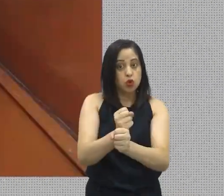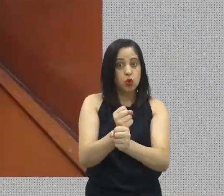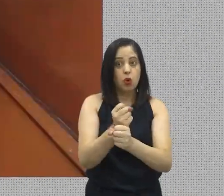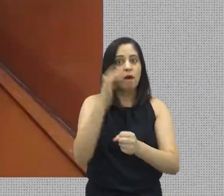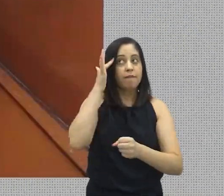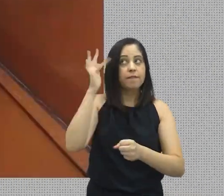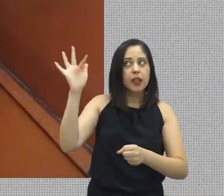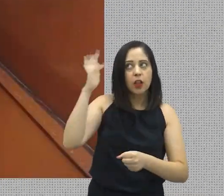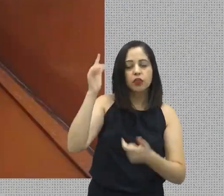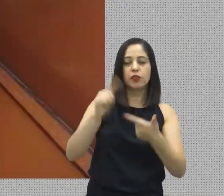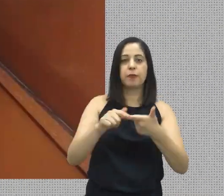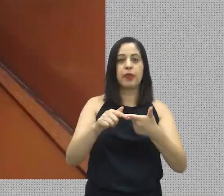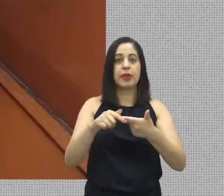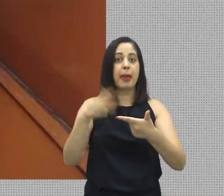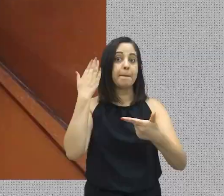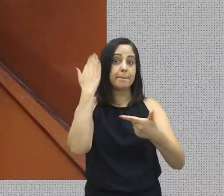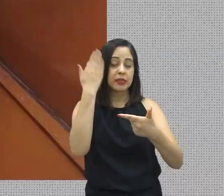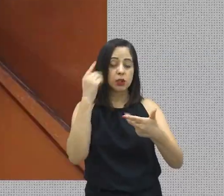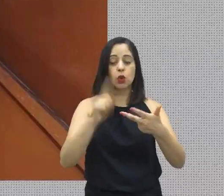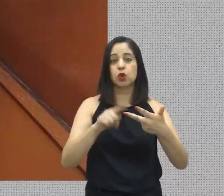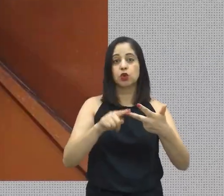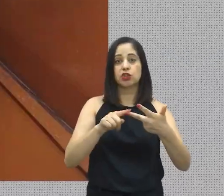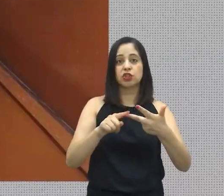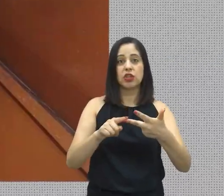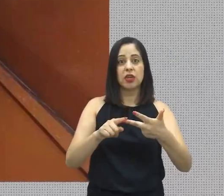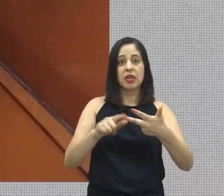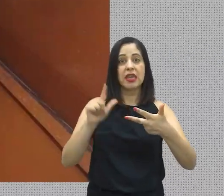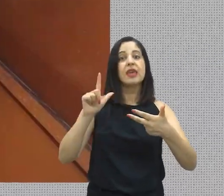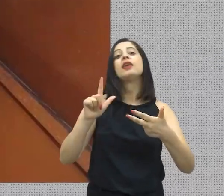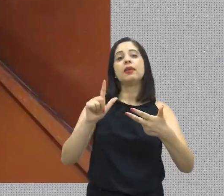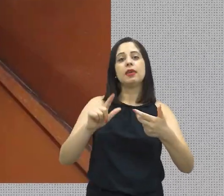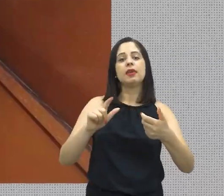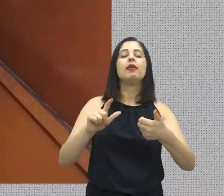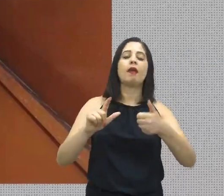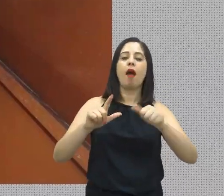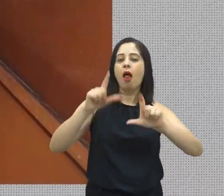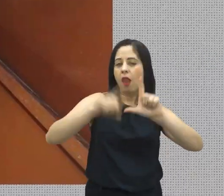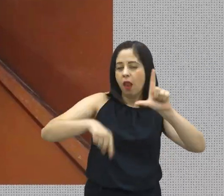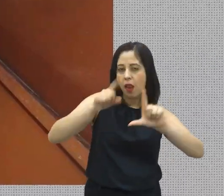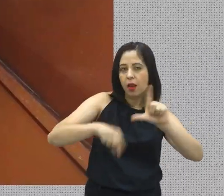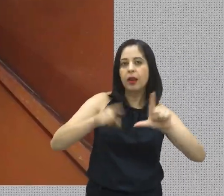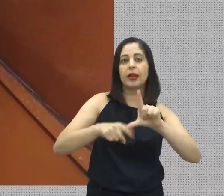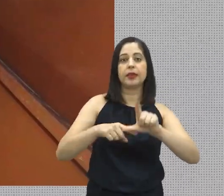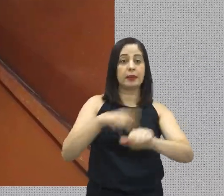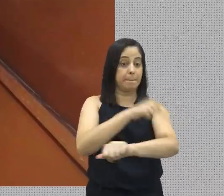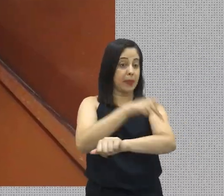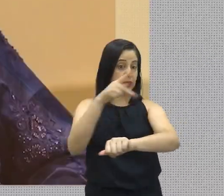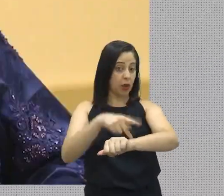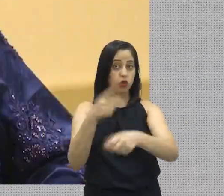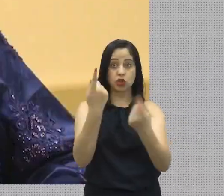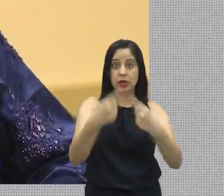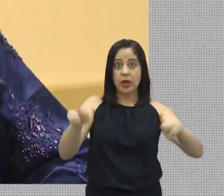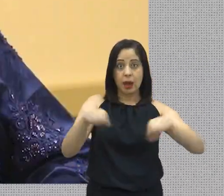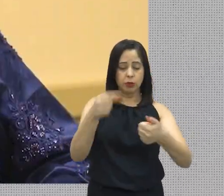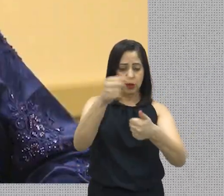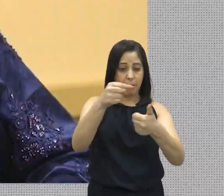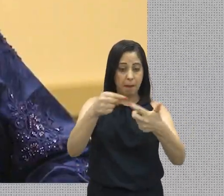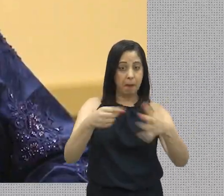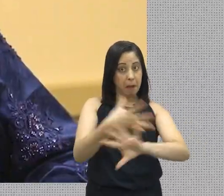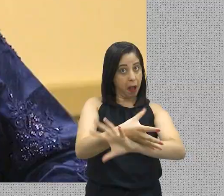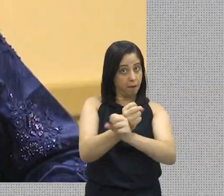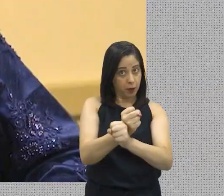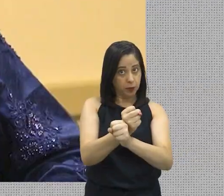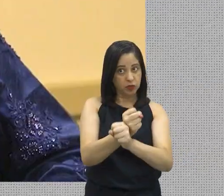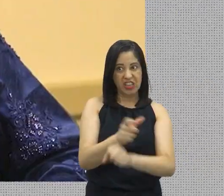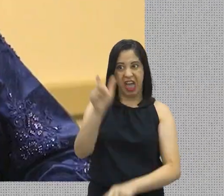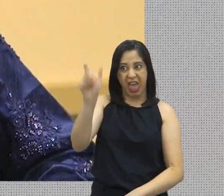como filosofia, psicologia, letras, educação artística, pedagogia e música. Na faculdade de